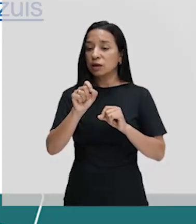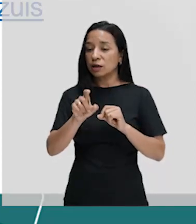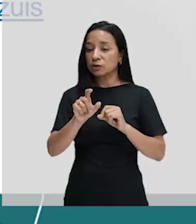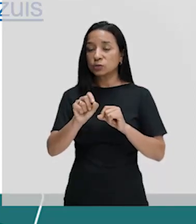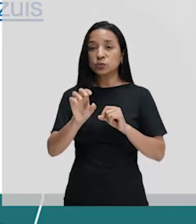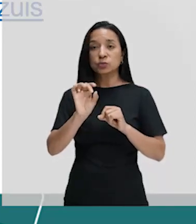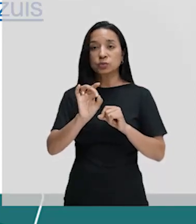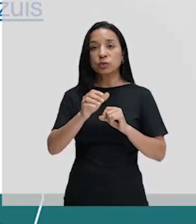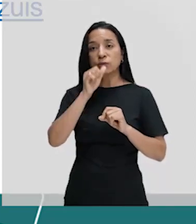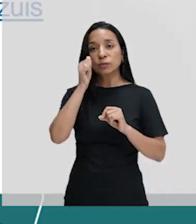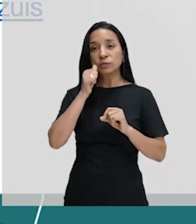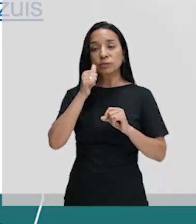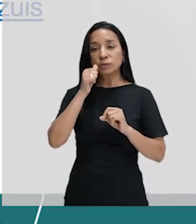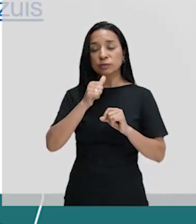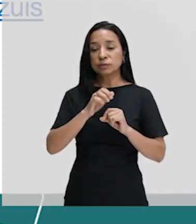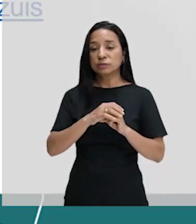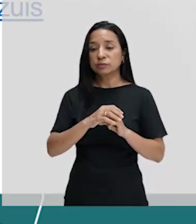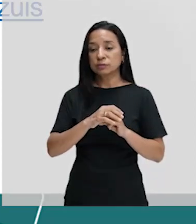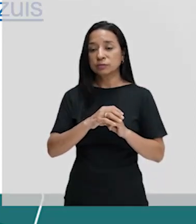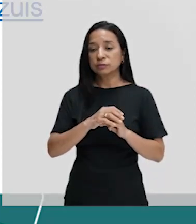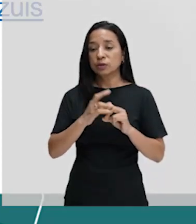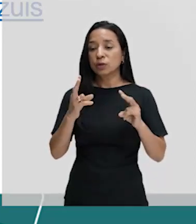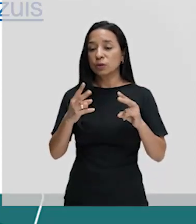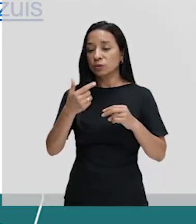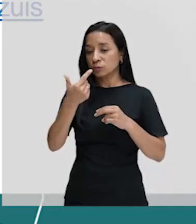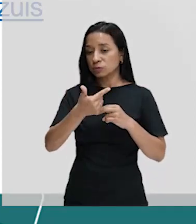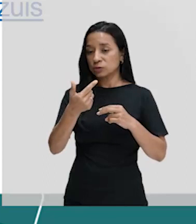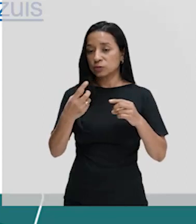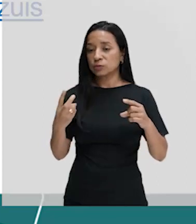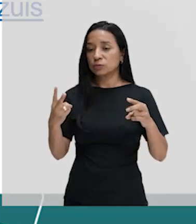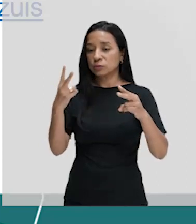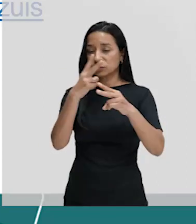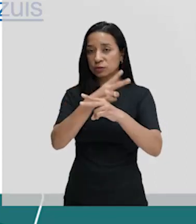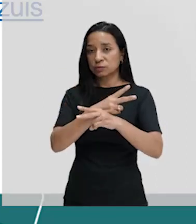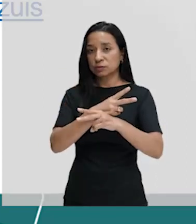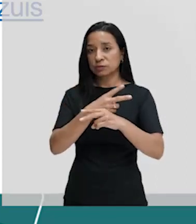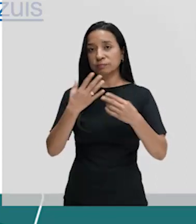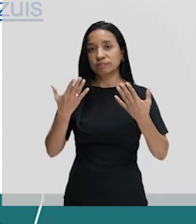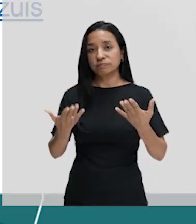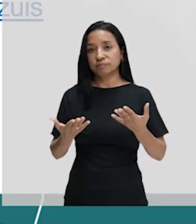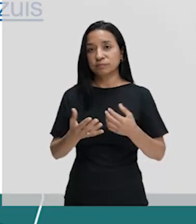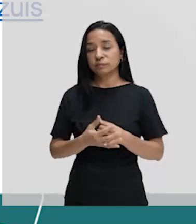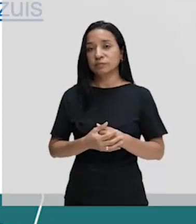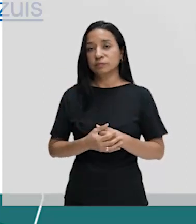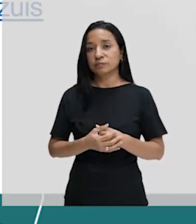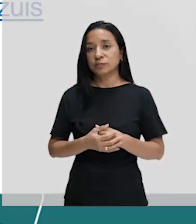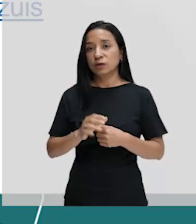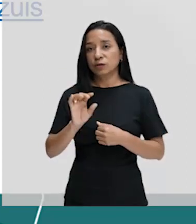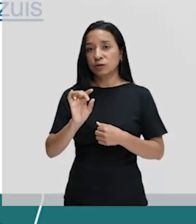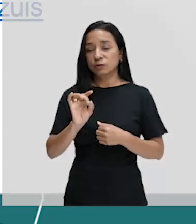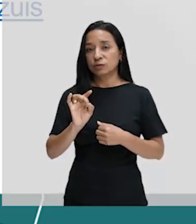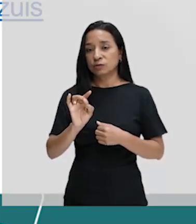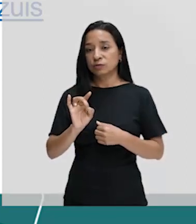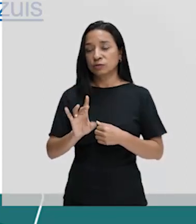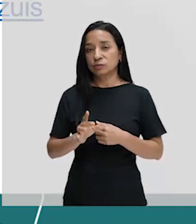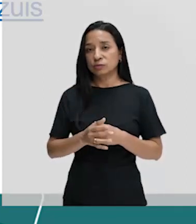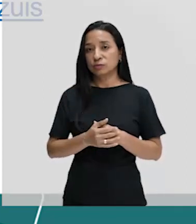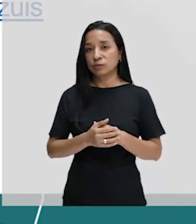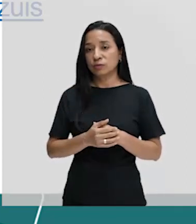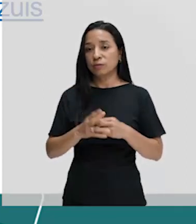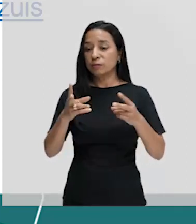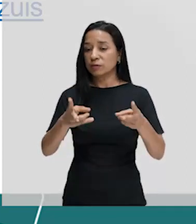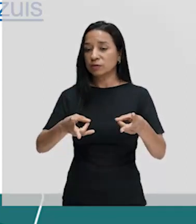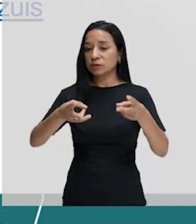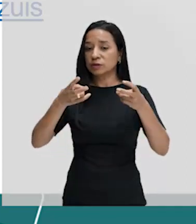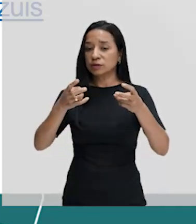vai ser as fêmeas, tá bom? Nesse segundo cruzamento. Então, é isso, pessoal. Basta para você prestar